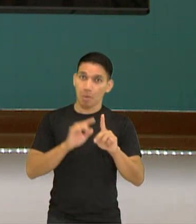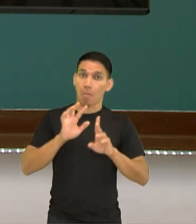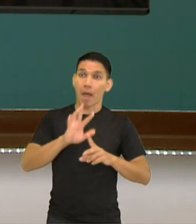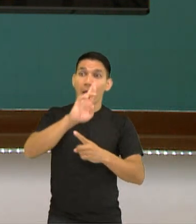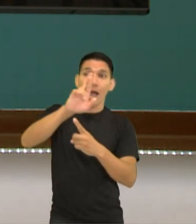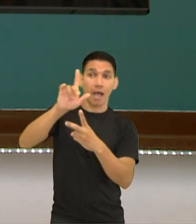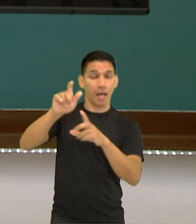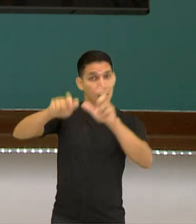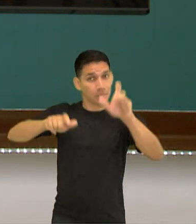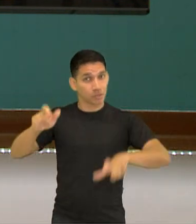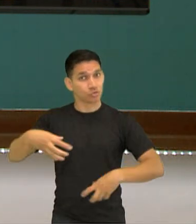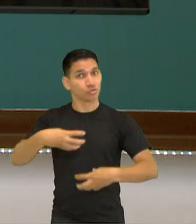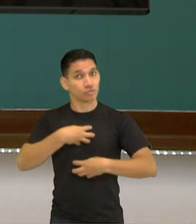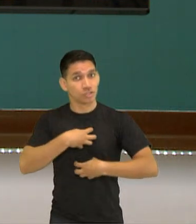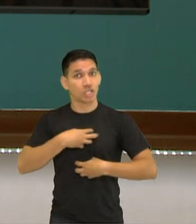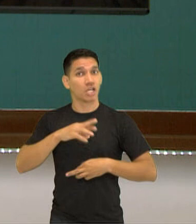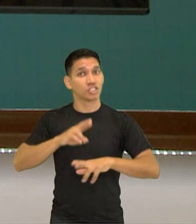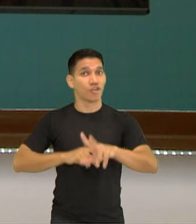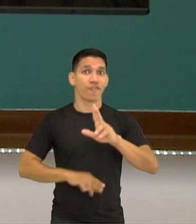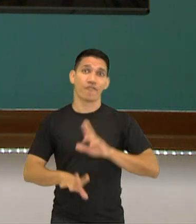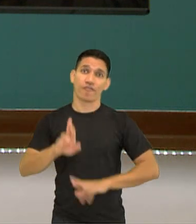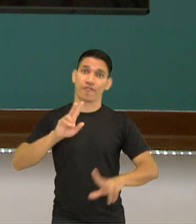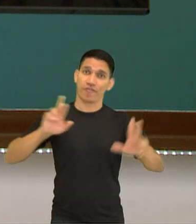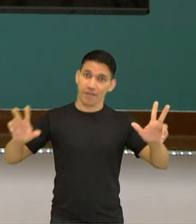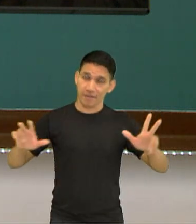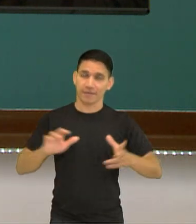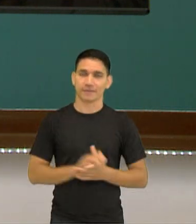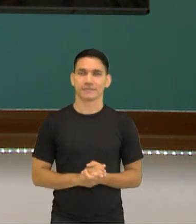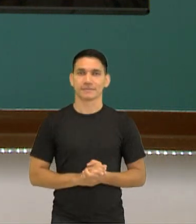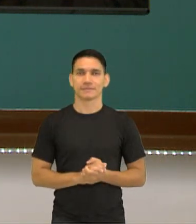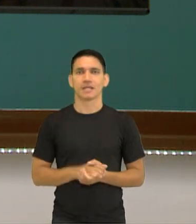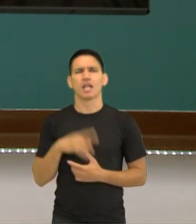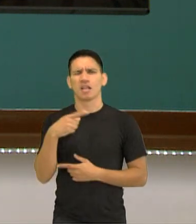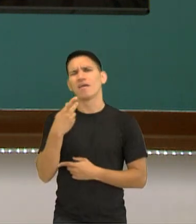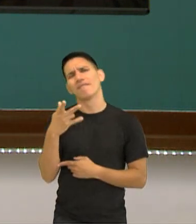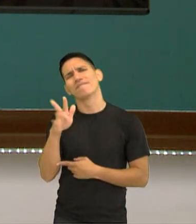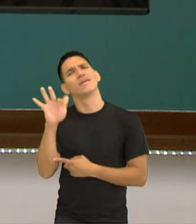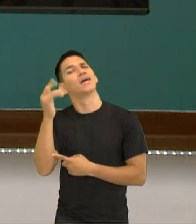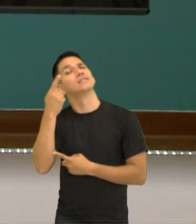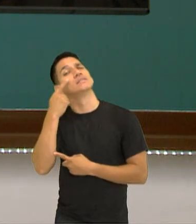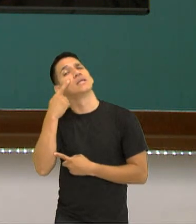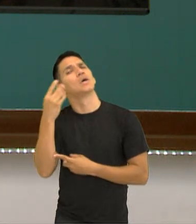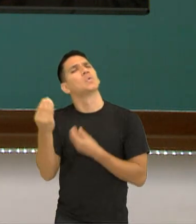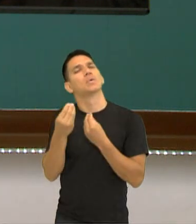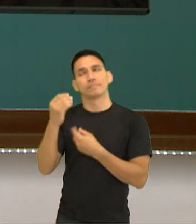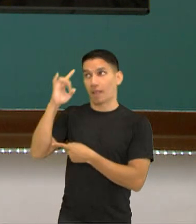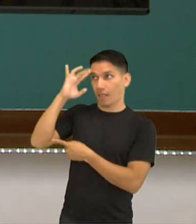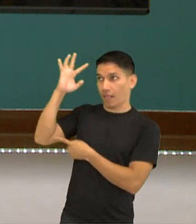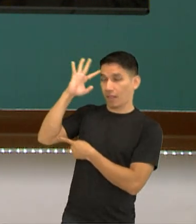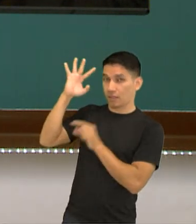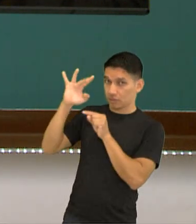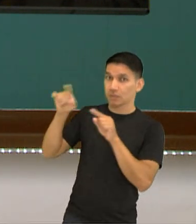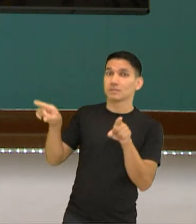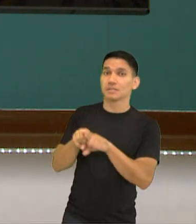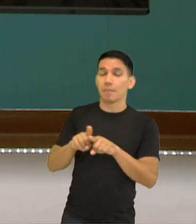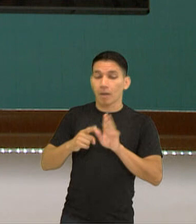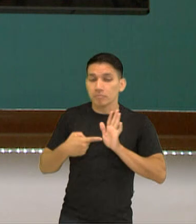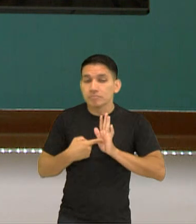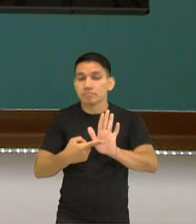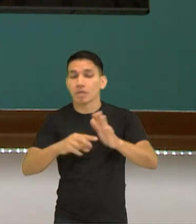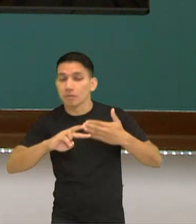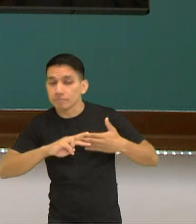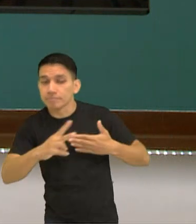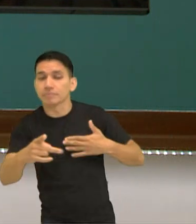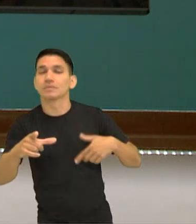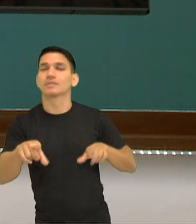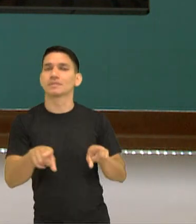cada um de uma forma diferente, tá? E a gente vai entender que essa teoria também acaba tendo reflexos,